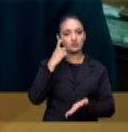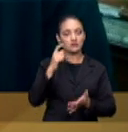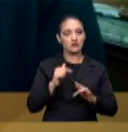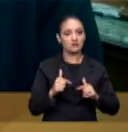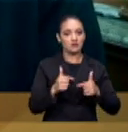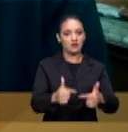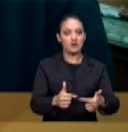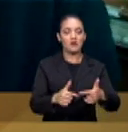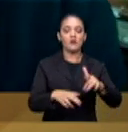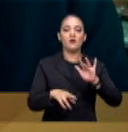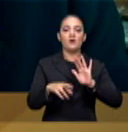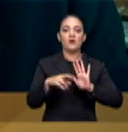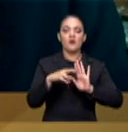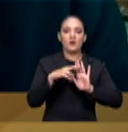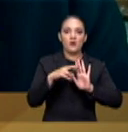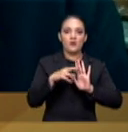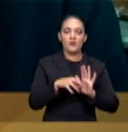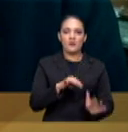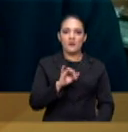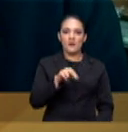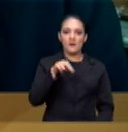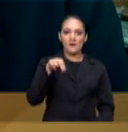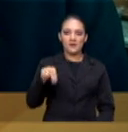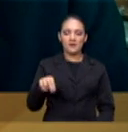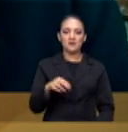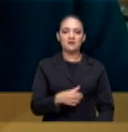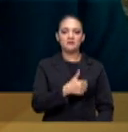instrução normativa